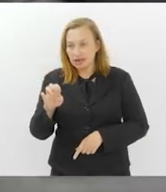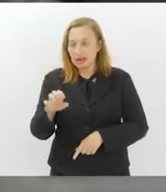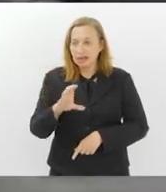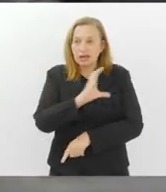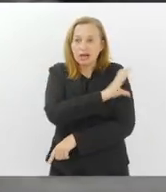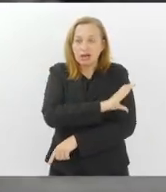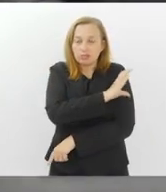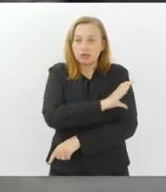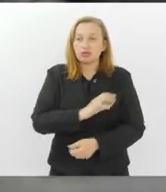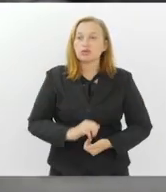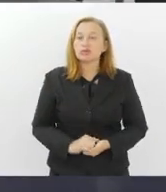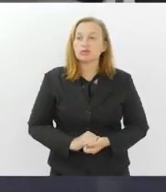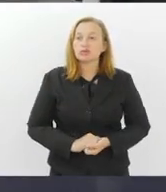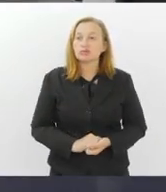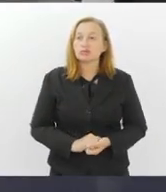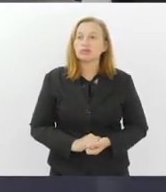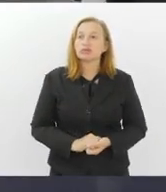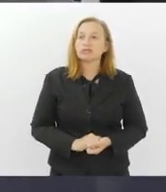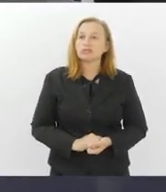Campos.